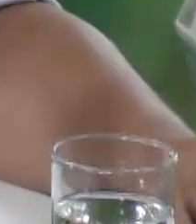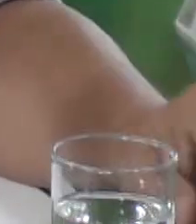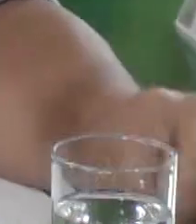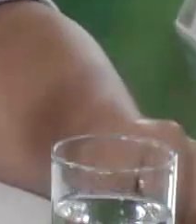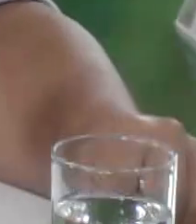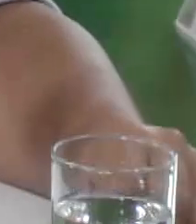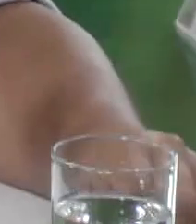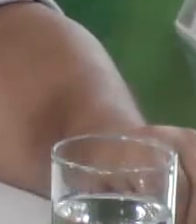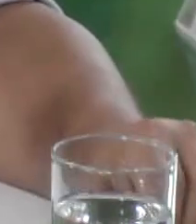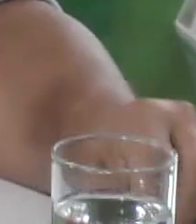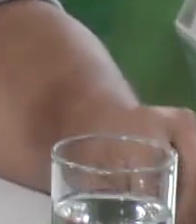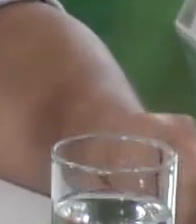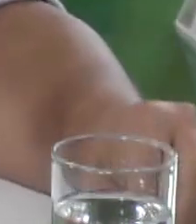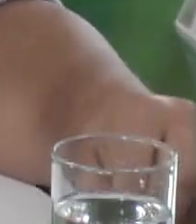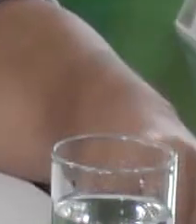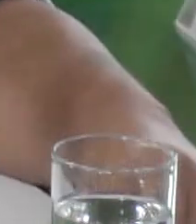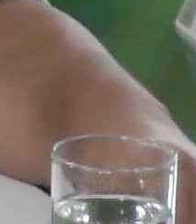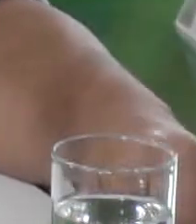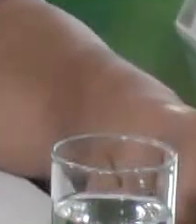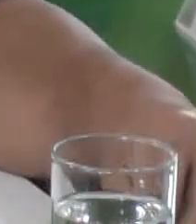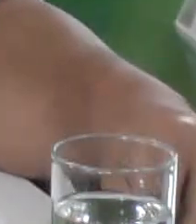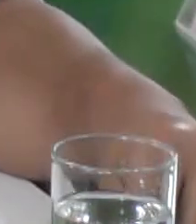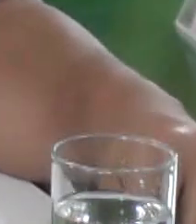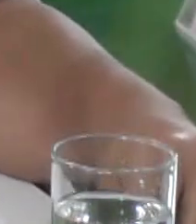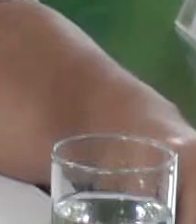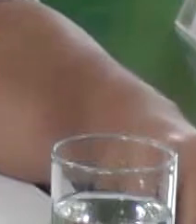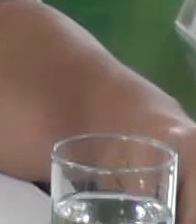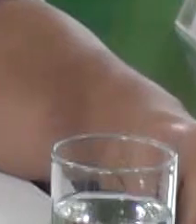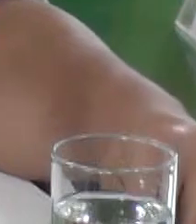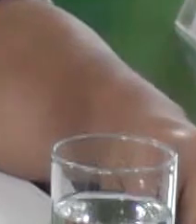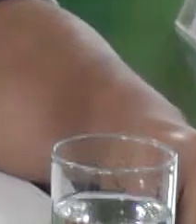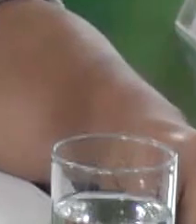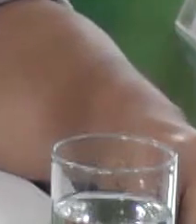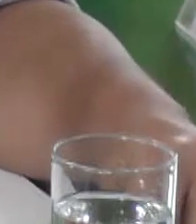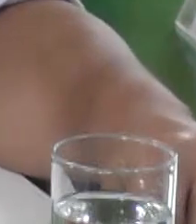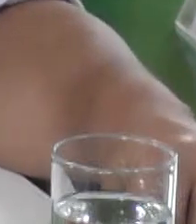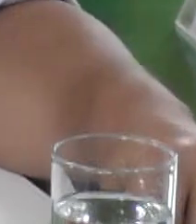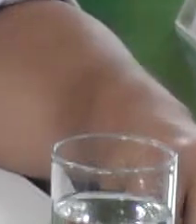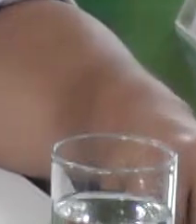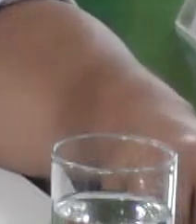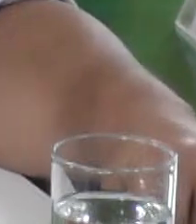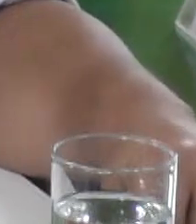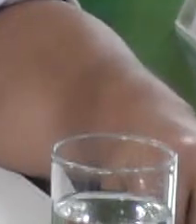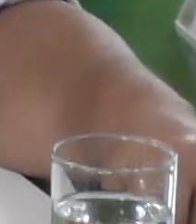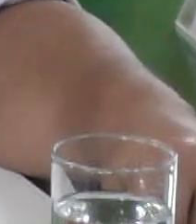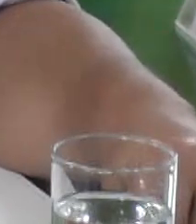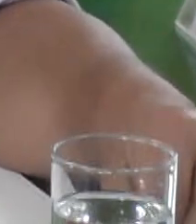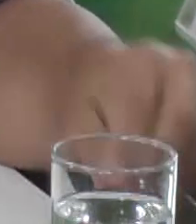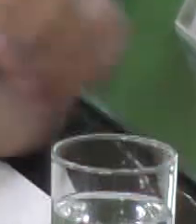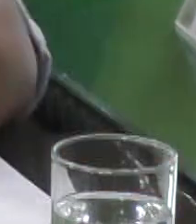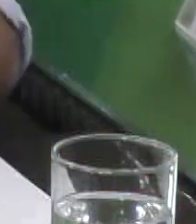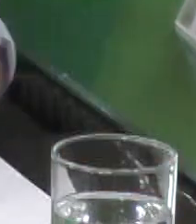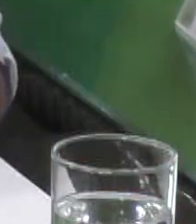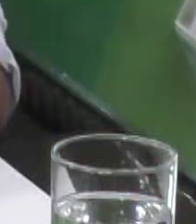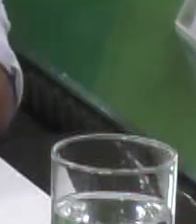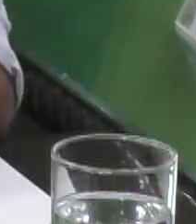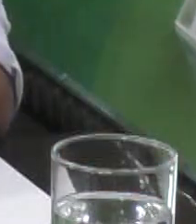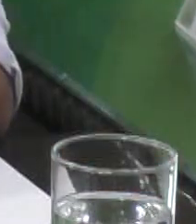lamentável presença, deplorável presença de ex-autoridades públicas estaduais nas páginas criminais do Estado.